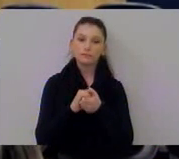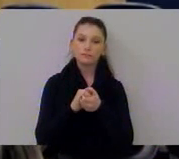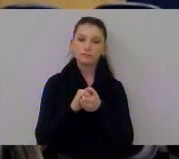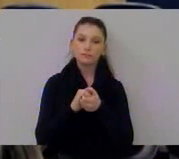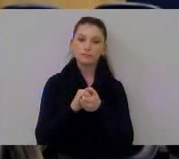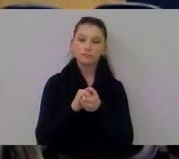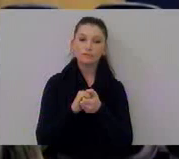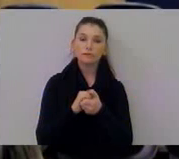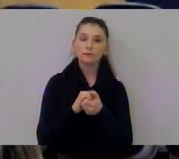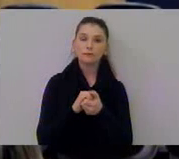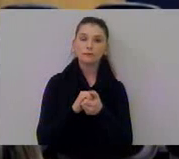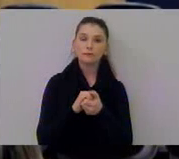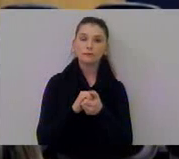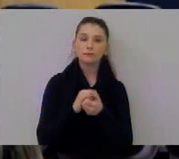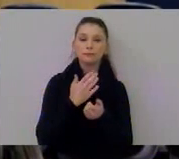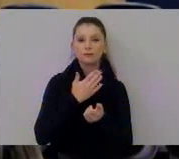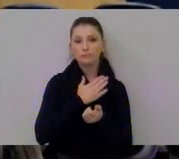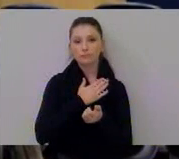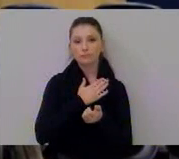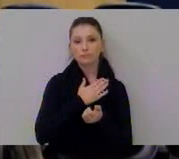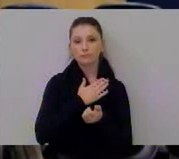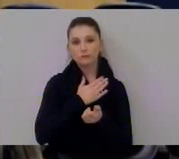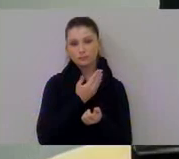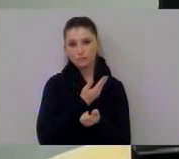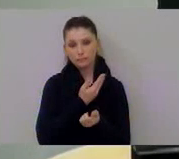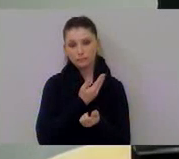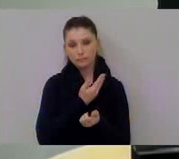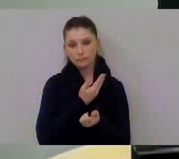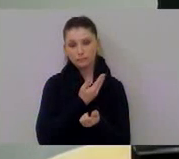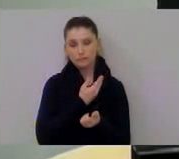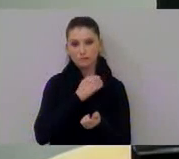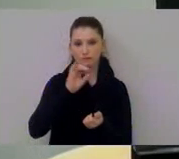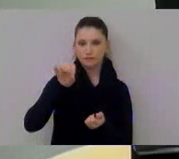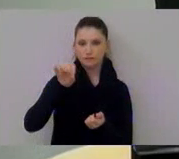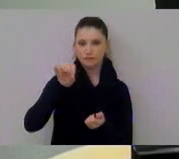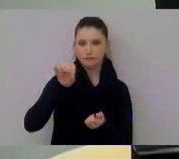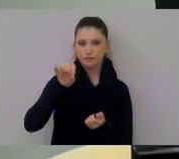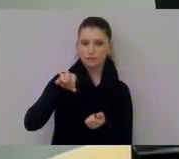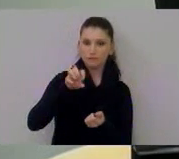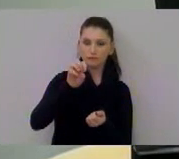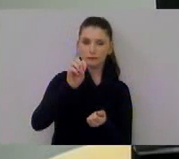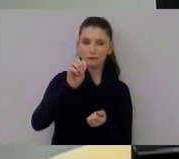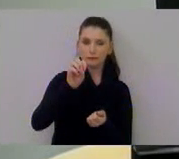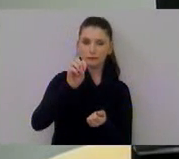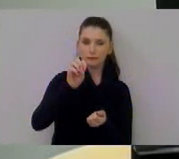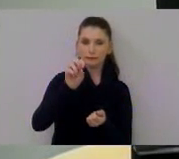juntos e sempre lutando pelas